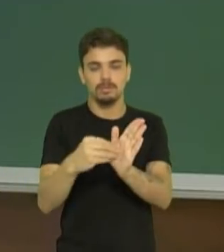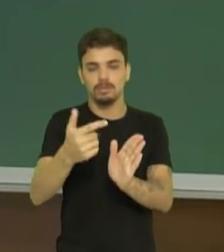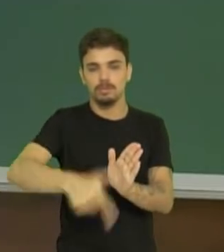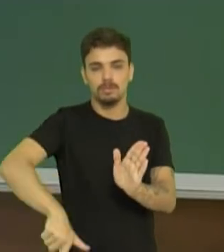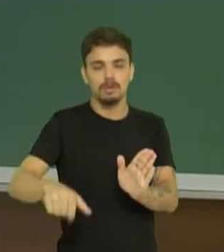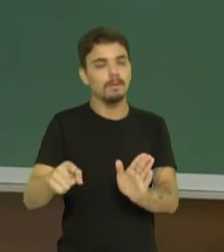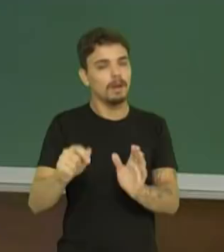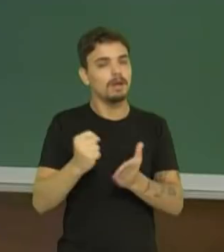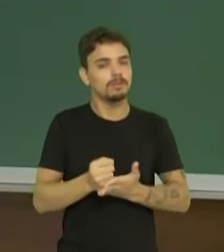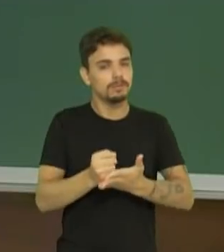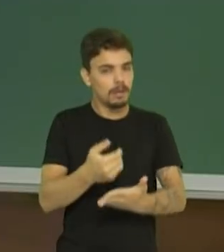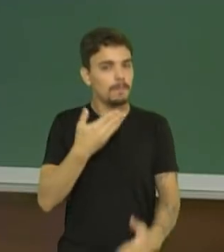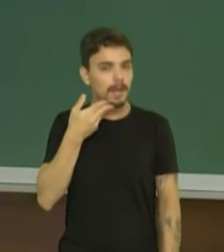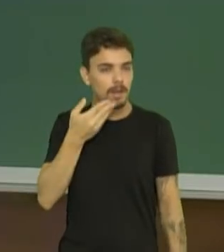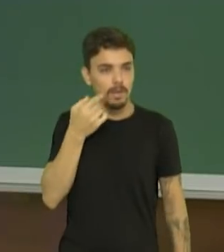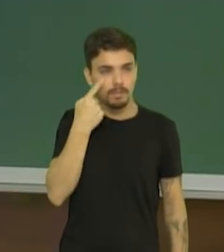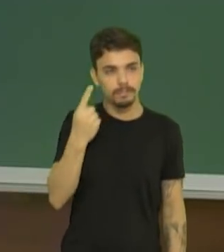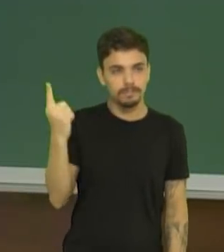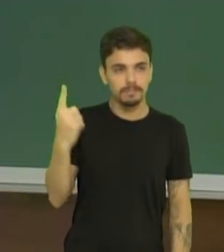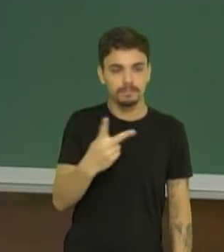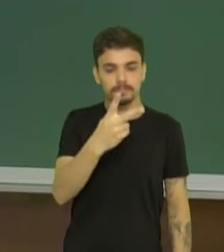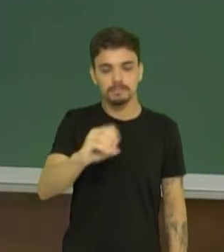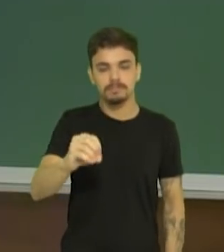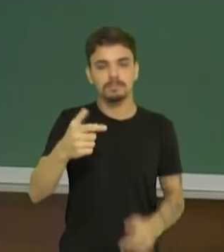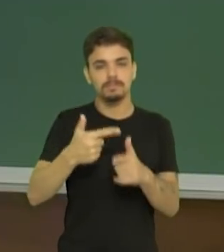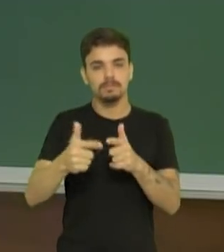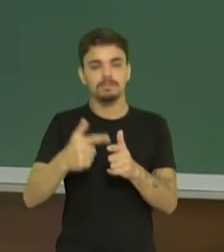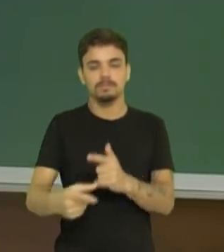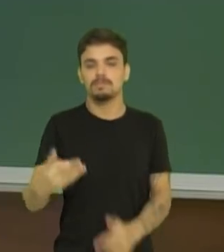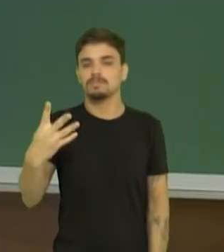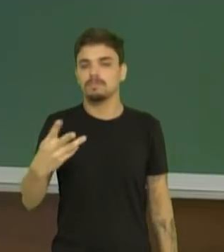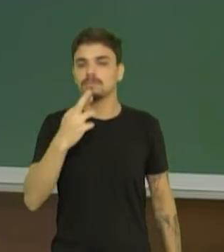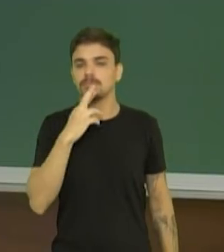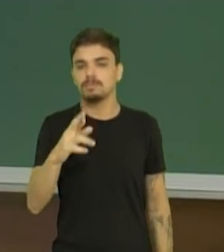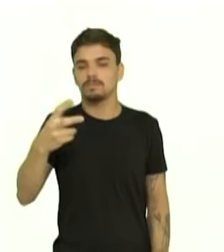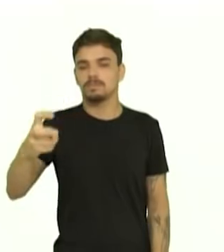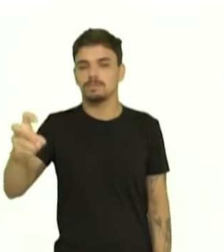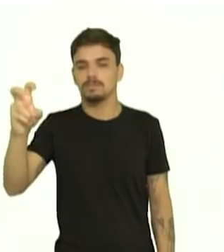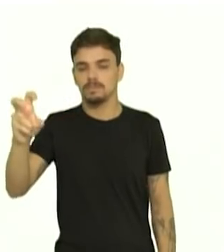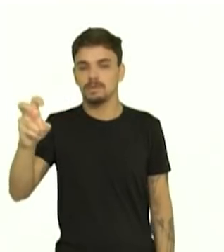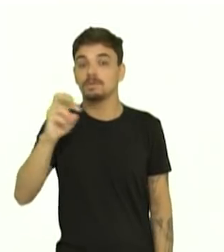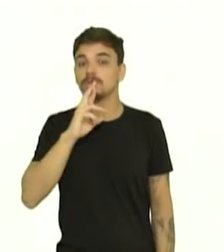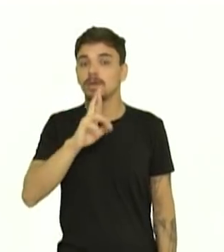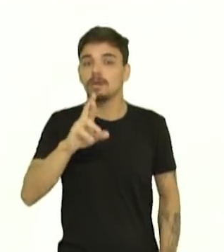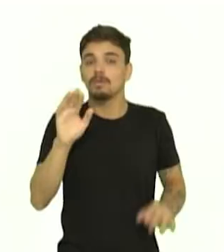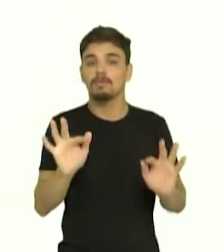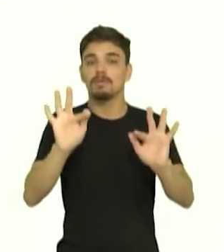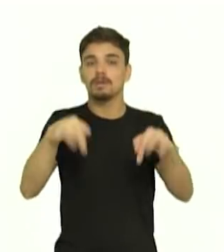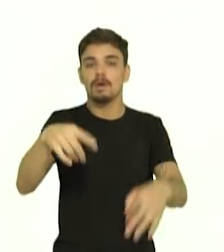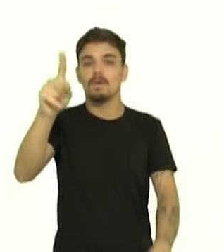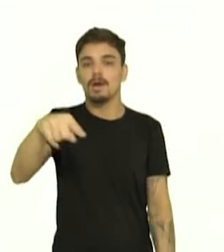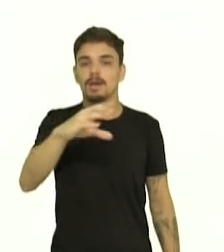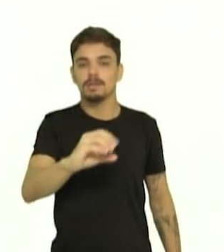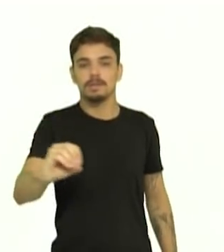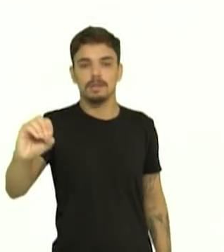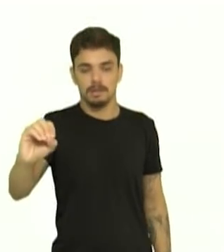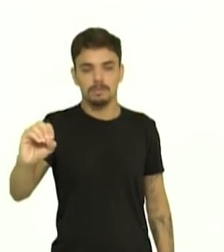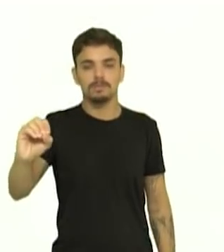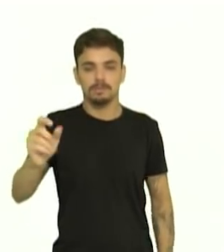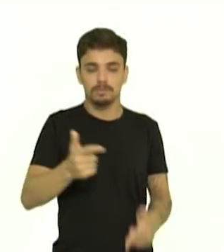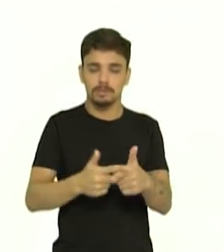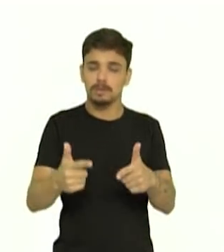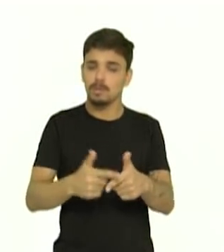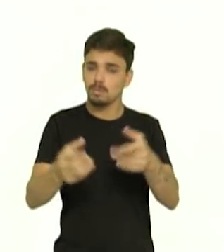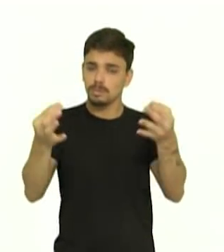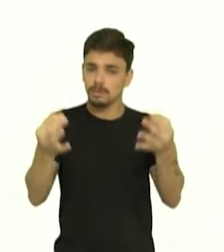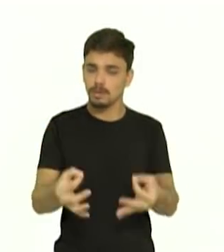forcinha nessa divisão. 20 divididos por 4 dá 5 e o resultado dá 0. É uma divisão exata,